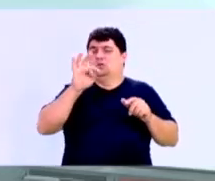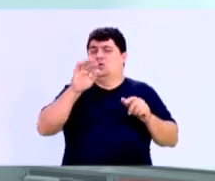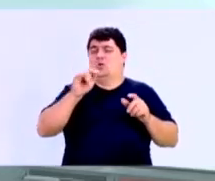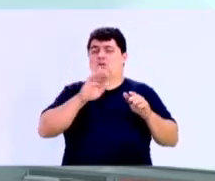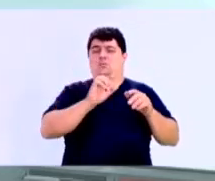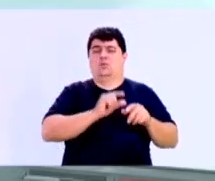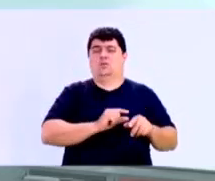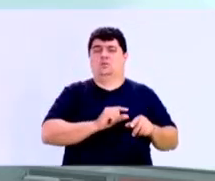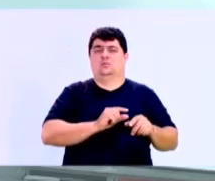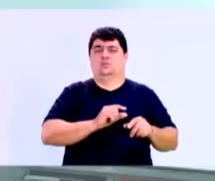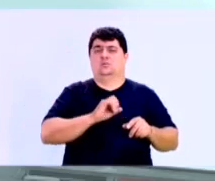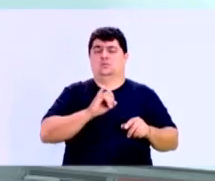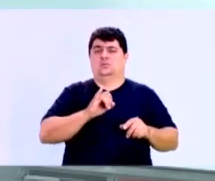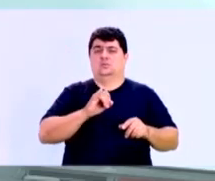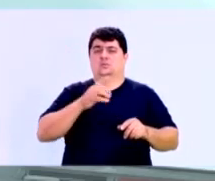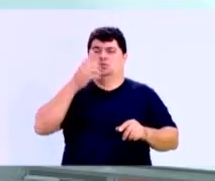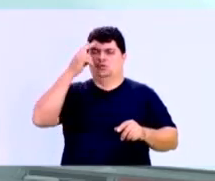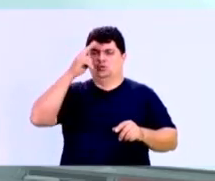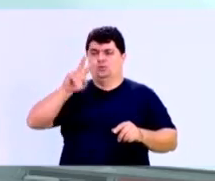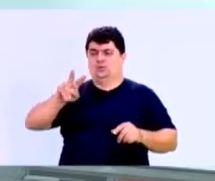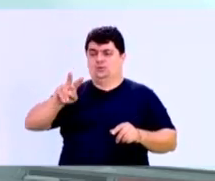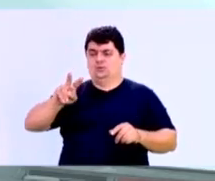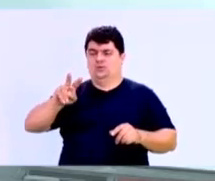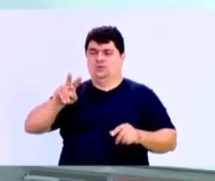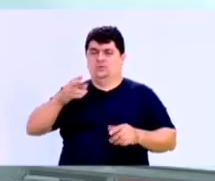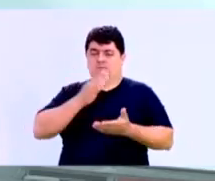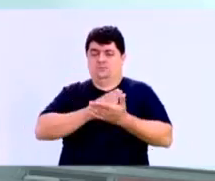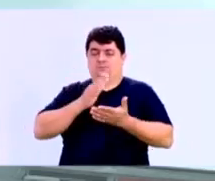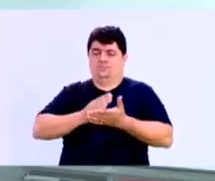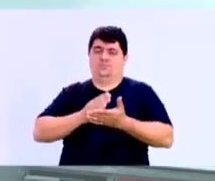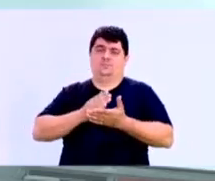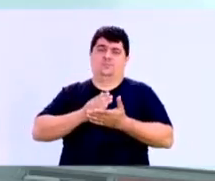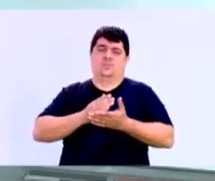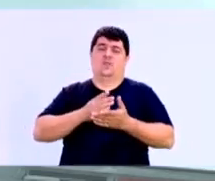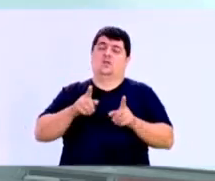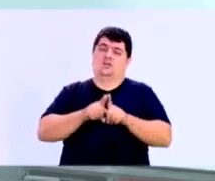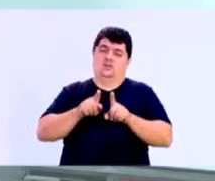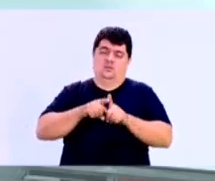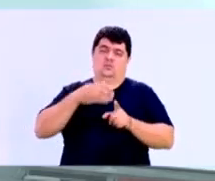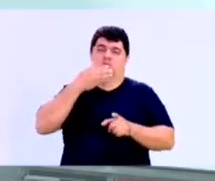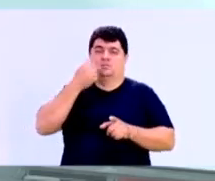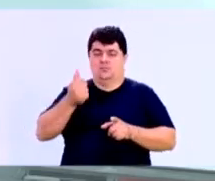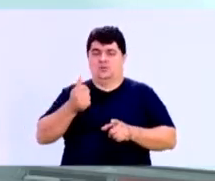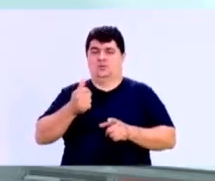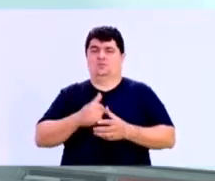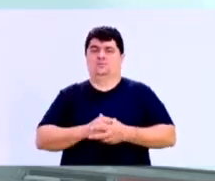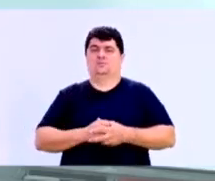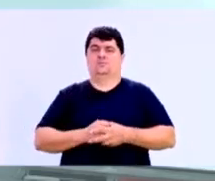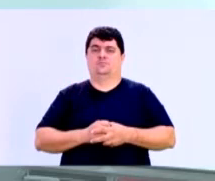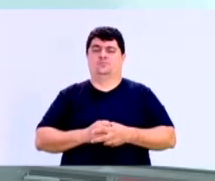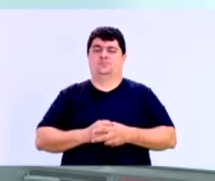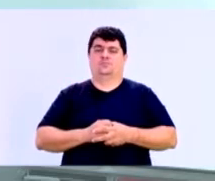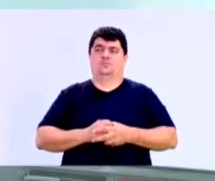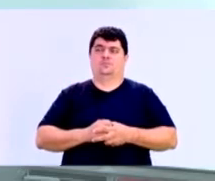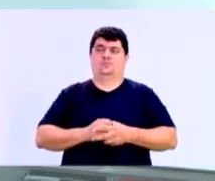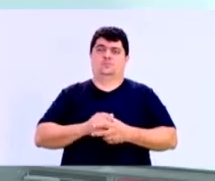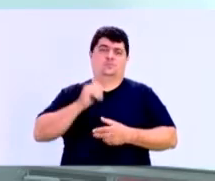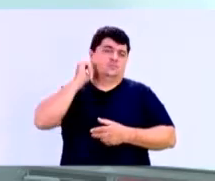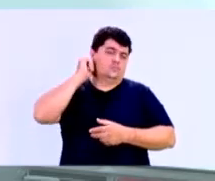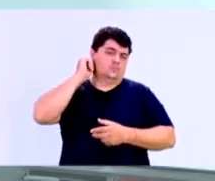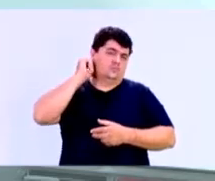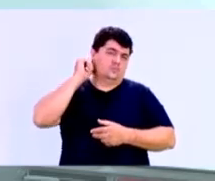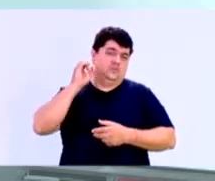eu aumentar 2 dias o prazo de pagamento de fornecedores, também melhora o meu ciclo de caixa. Se eu diminuir em